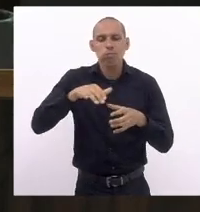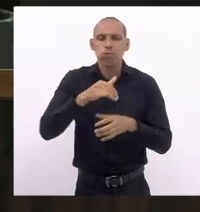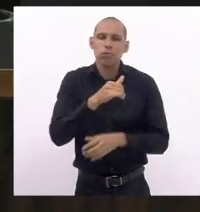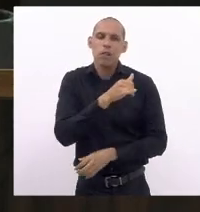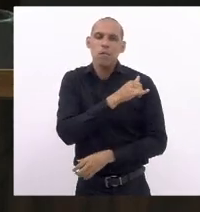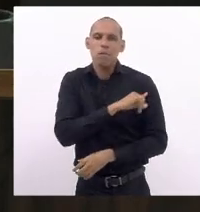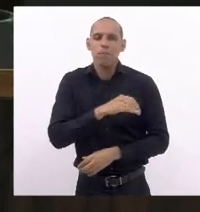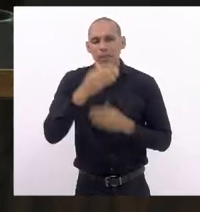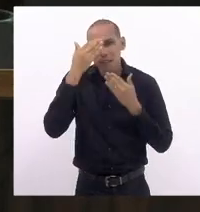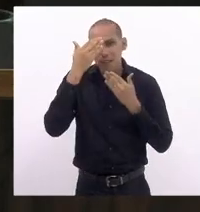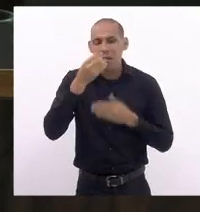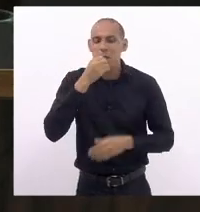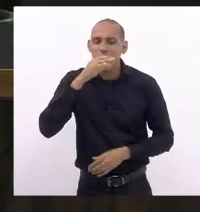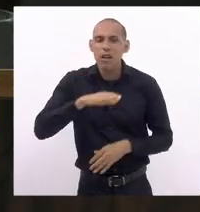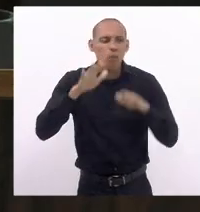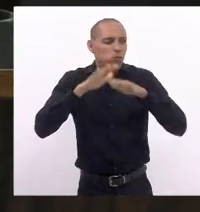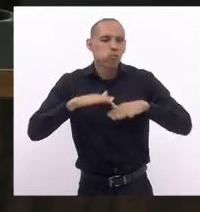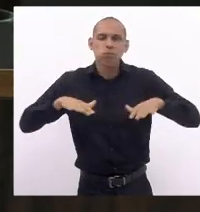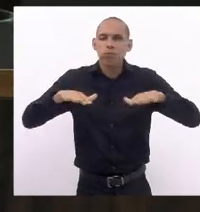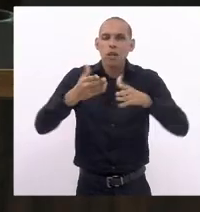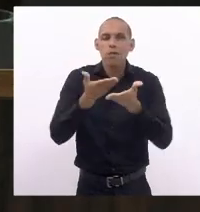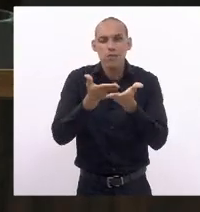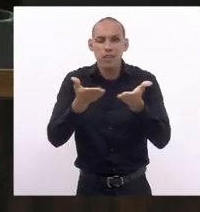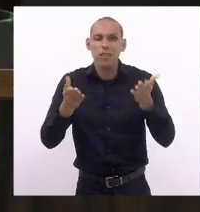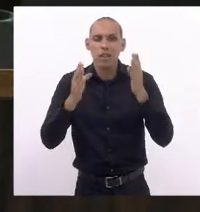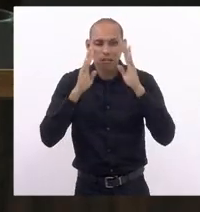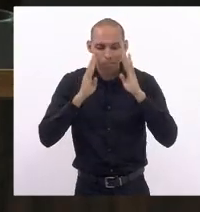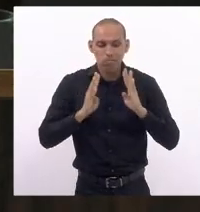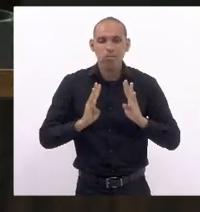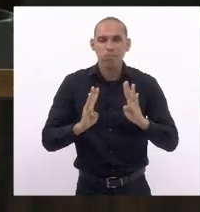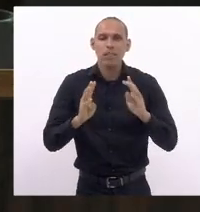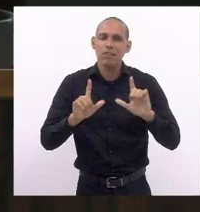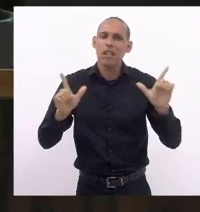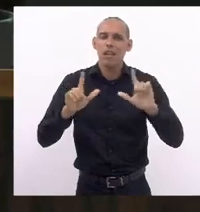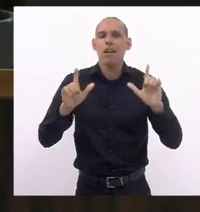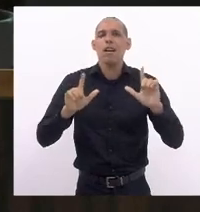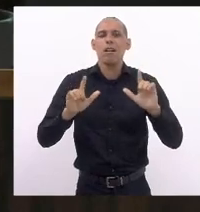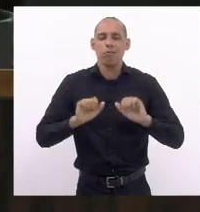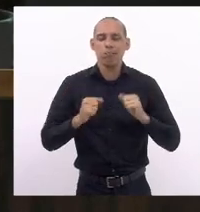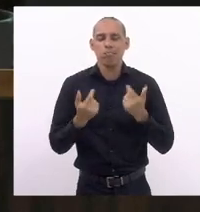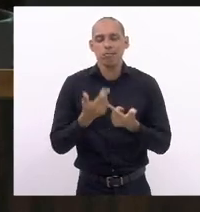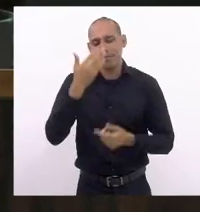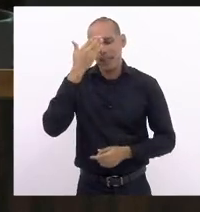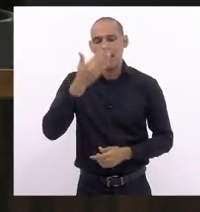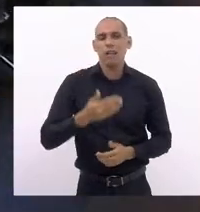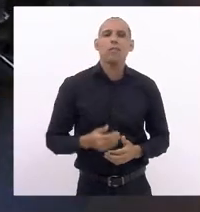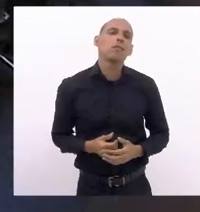e todos, e obrigada àqueles e àquelas que nos acompanham pela TV Alerj. Obrigada.